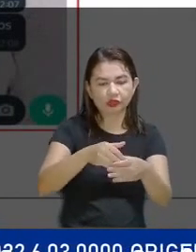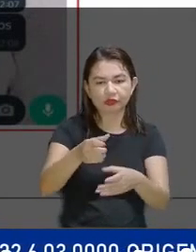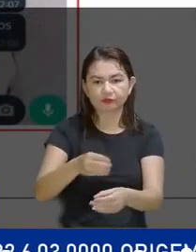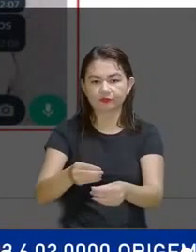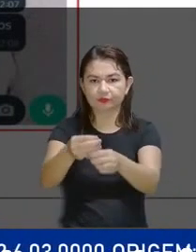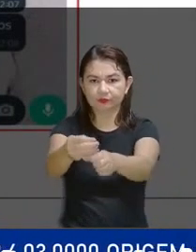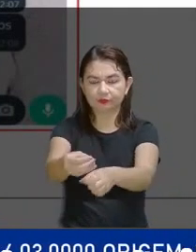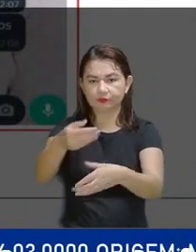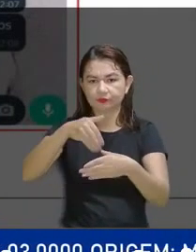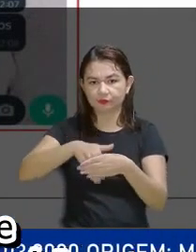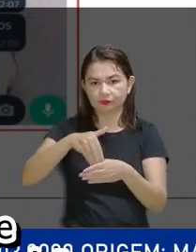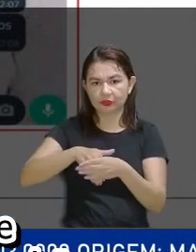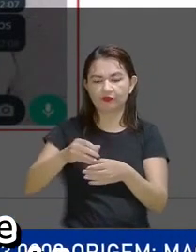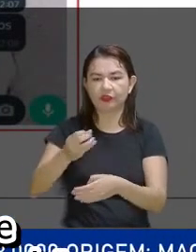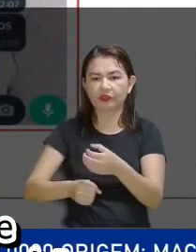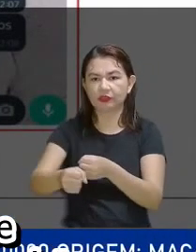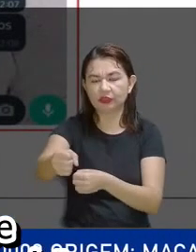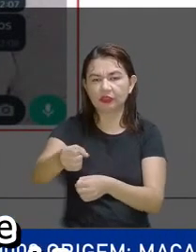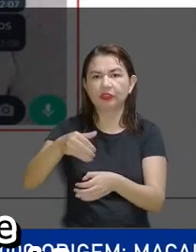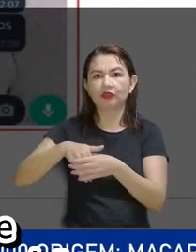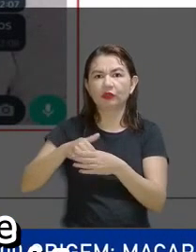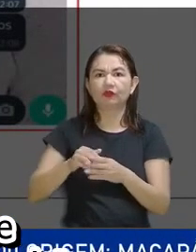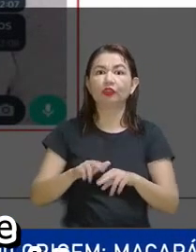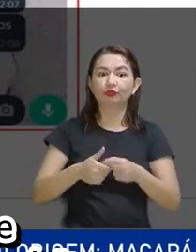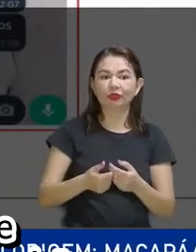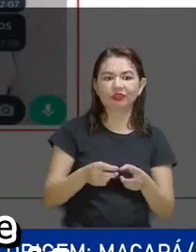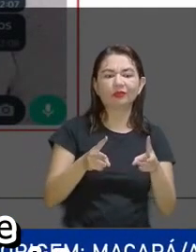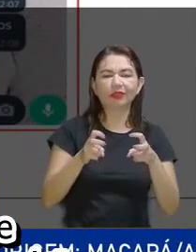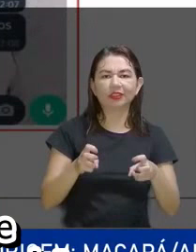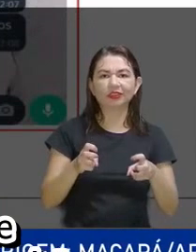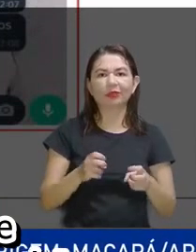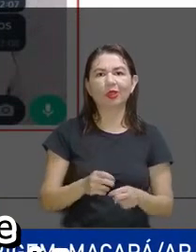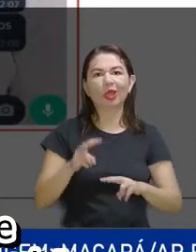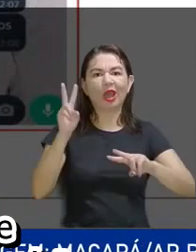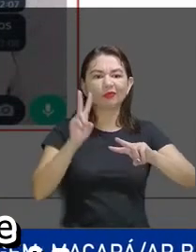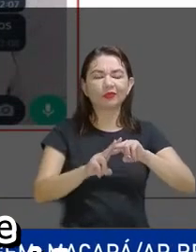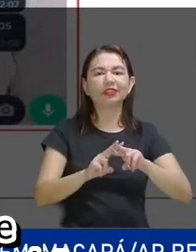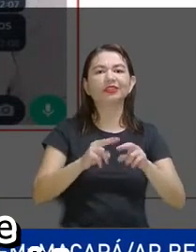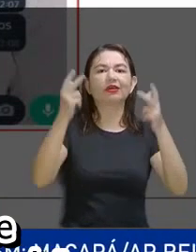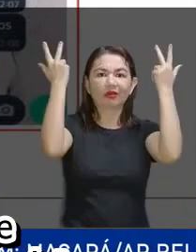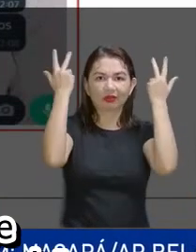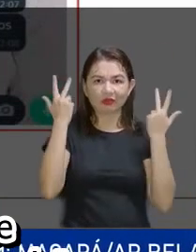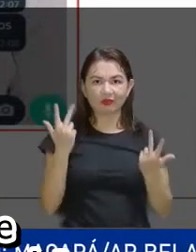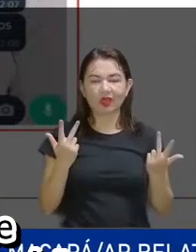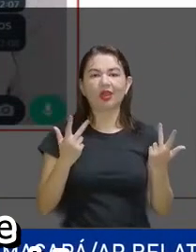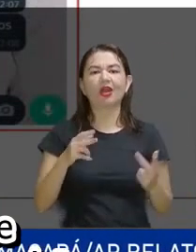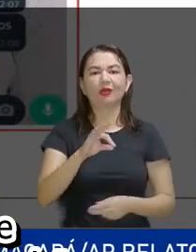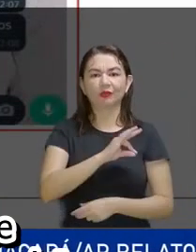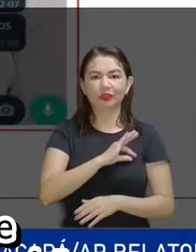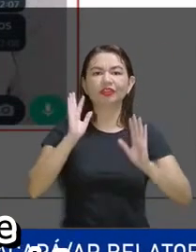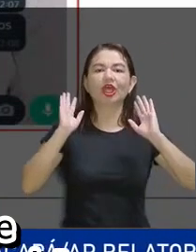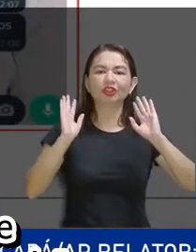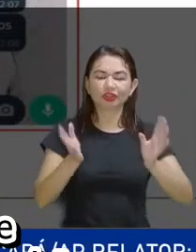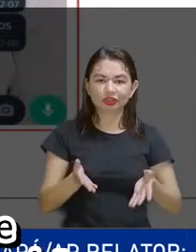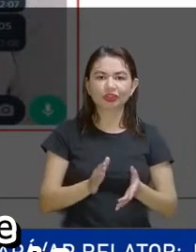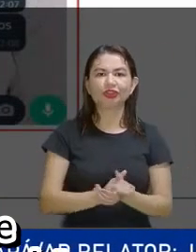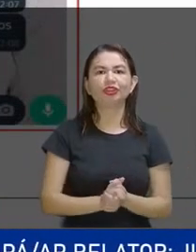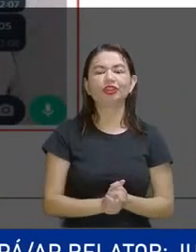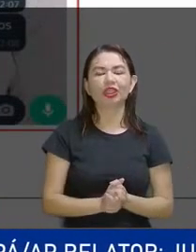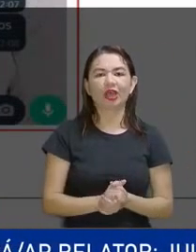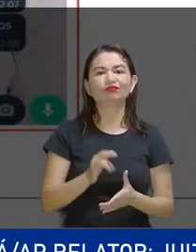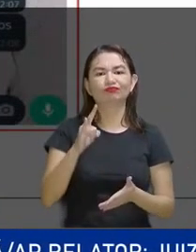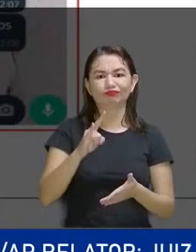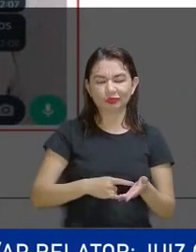cestas encontradas por ocasião da prisão em flagrante, uma vez que menciona que, abre aspas, a polícia já indiciou todos